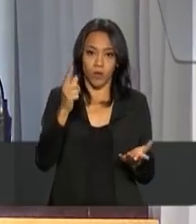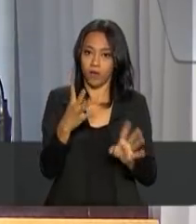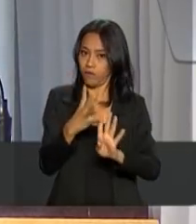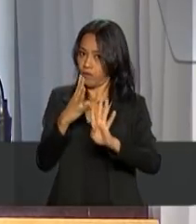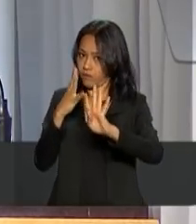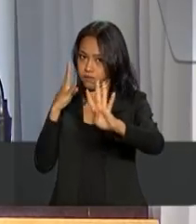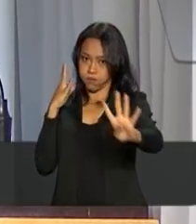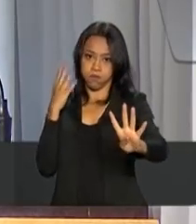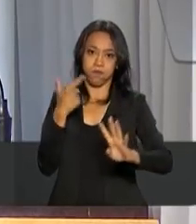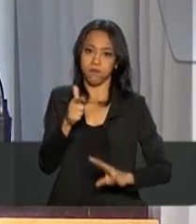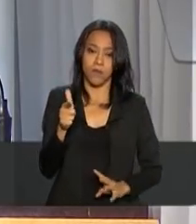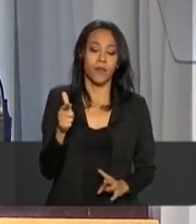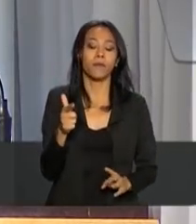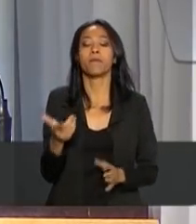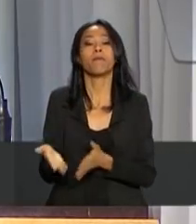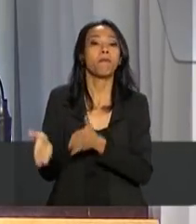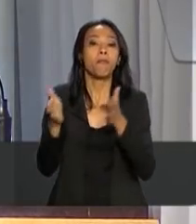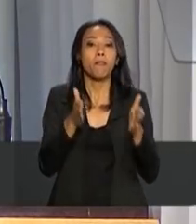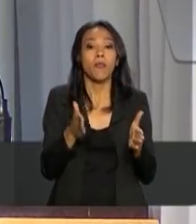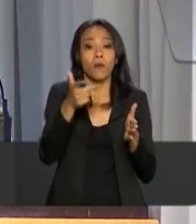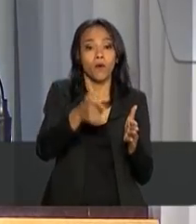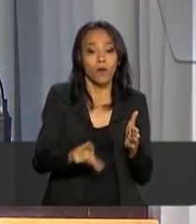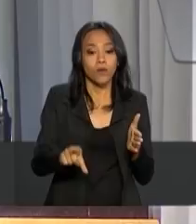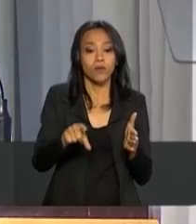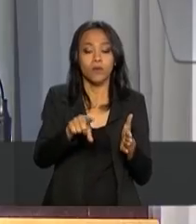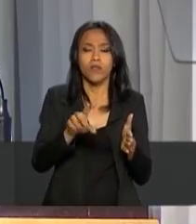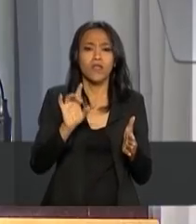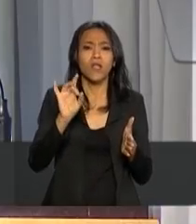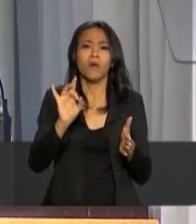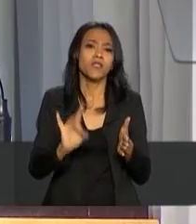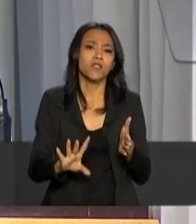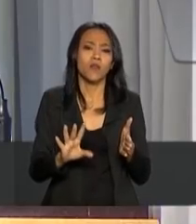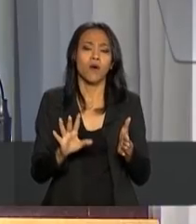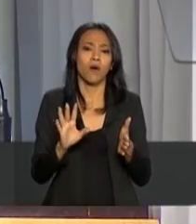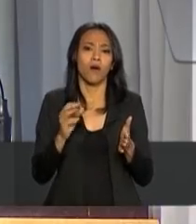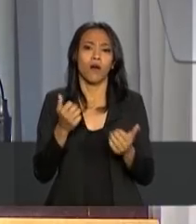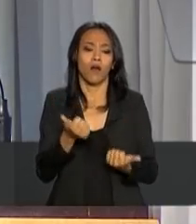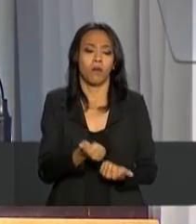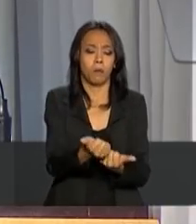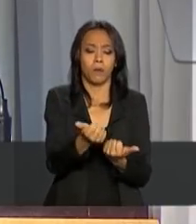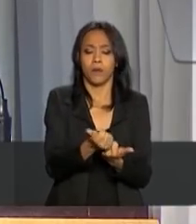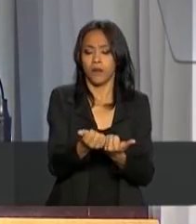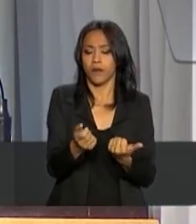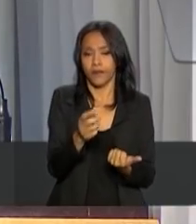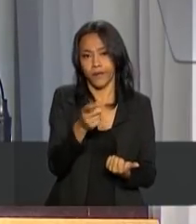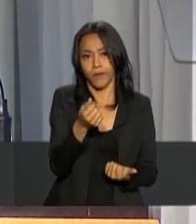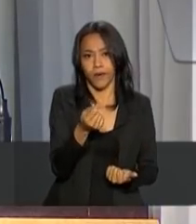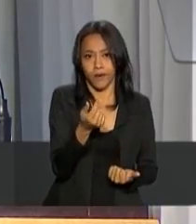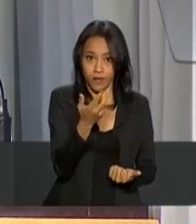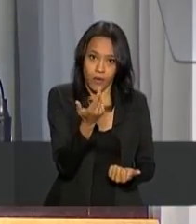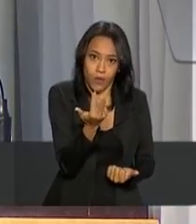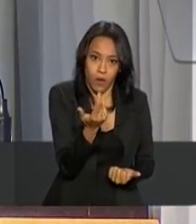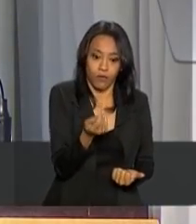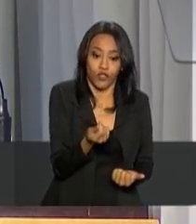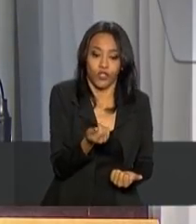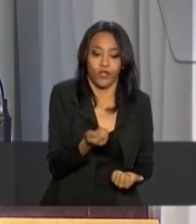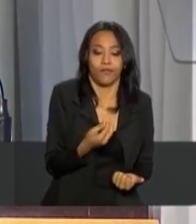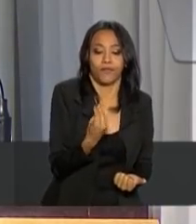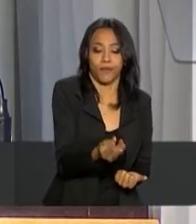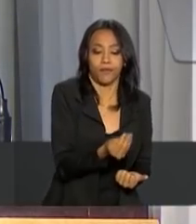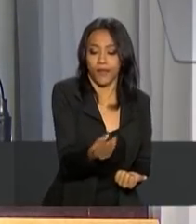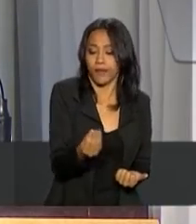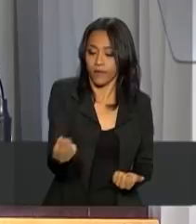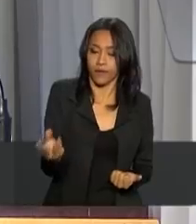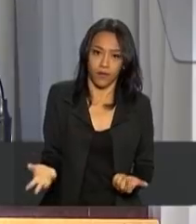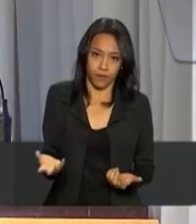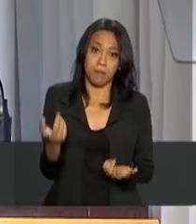convicção, sob o âmbito social, que também não basta dar assistência, ou seja, dar dinheiro para o sujeito poder se alimentar, ainda que